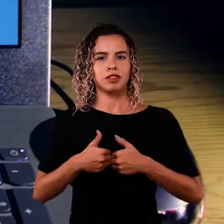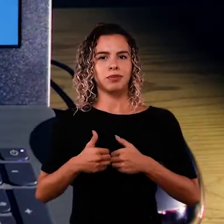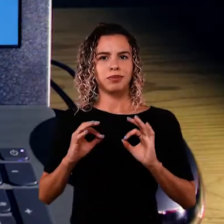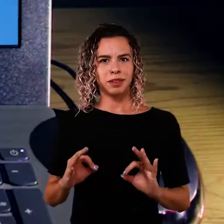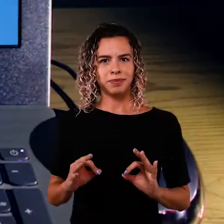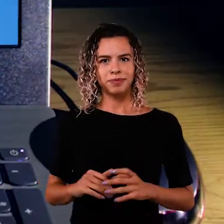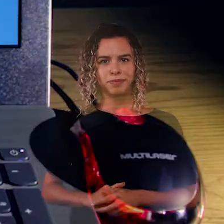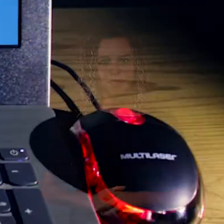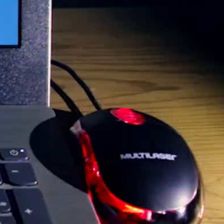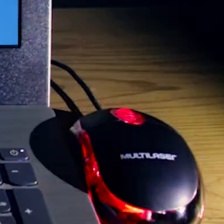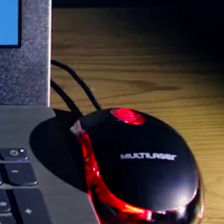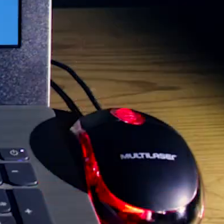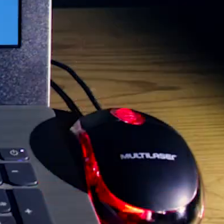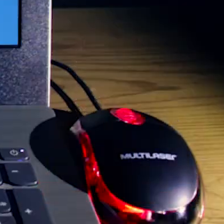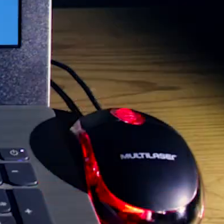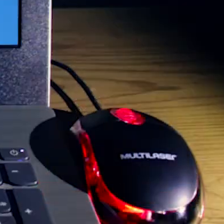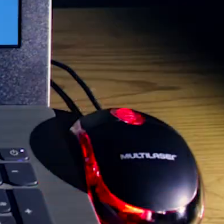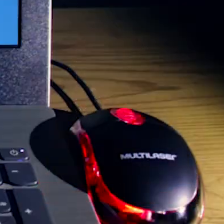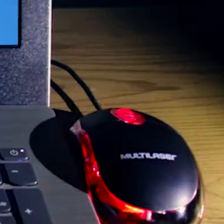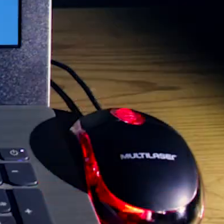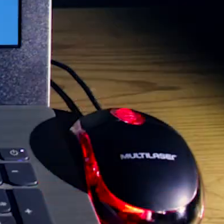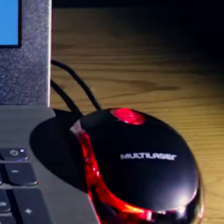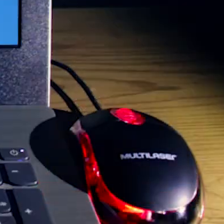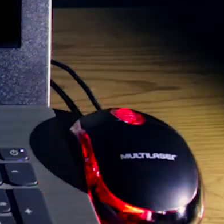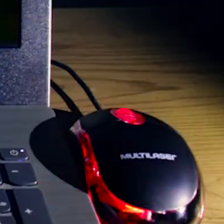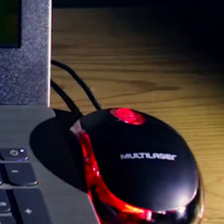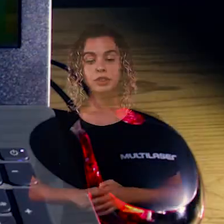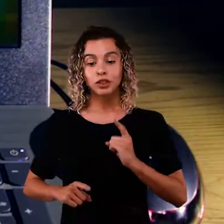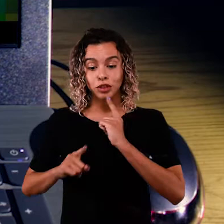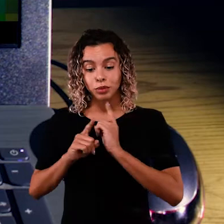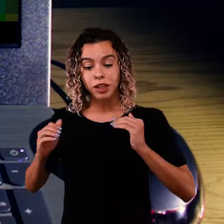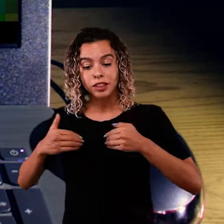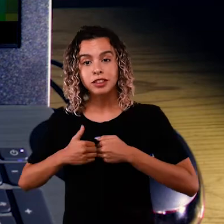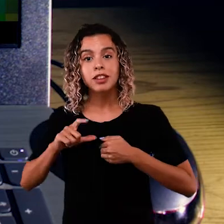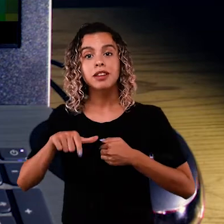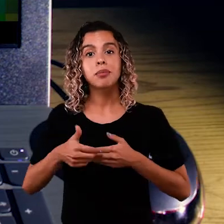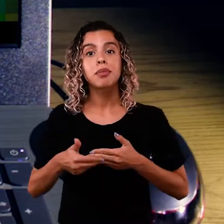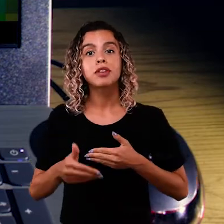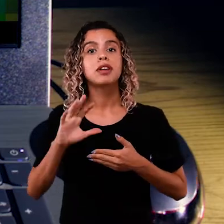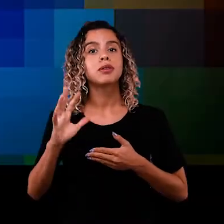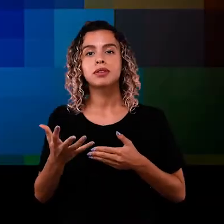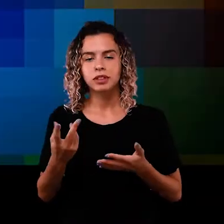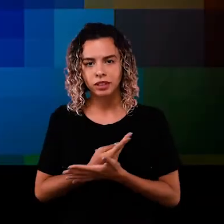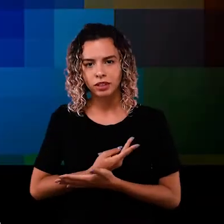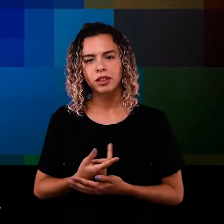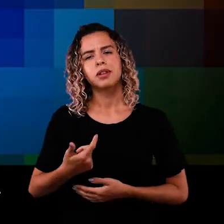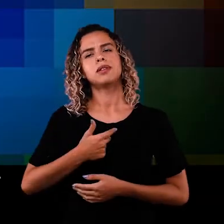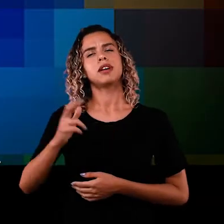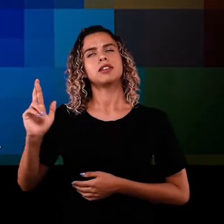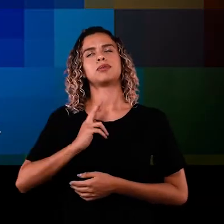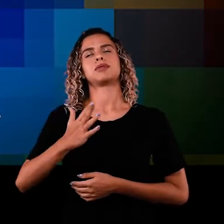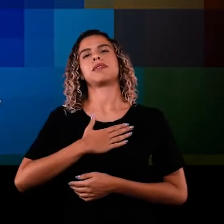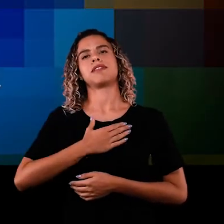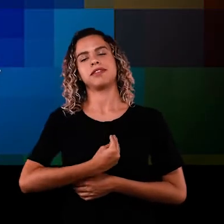do computador, a palavra diagnosticando com a palavra carregando. Pedro na tela com fundo geométrico colorido. Aconteceu. Eu tive a